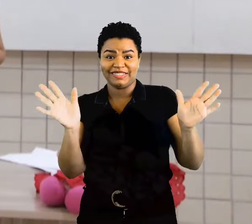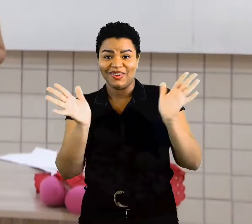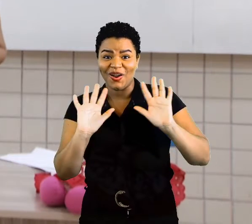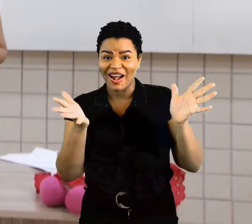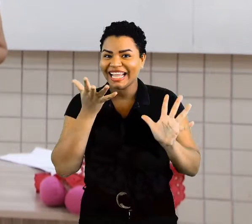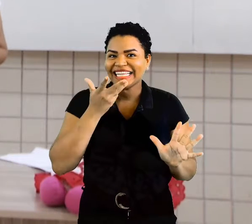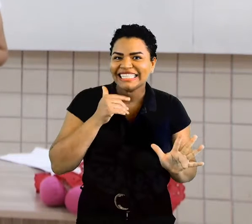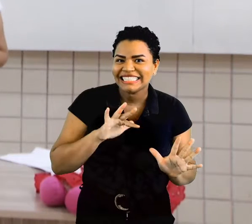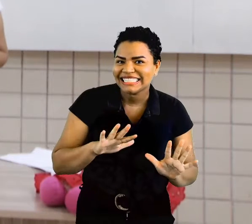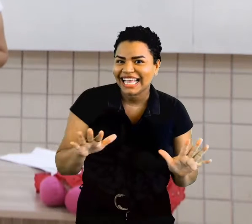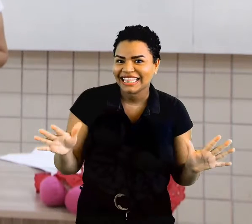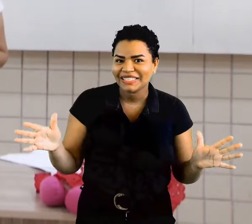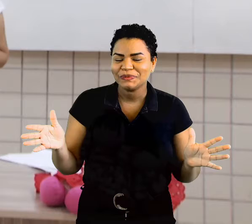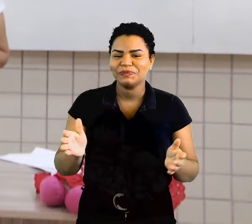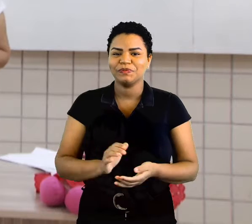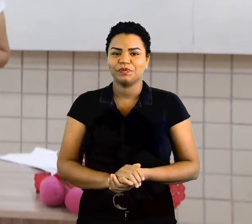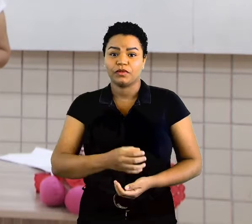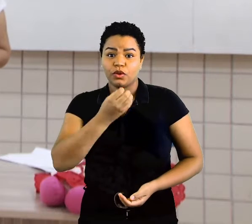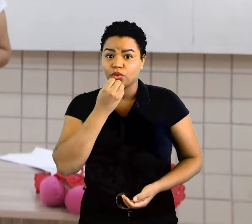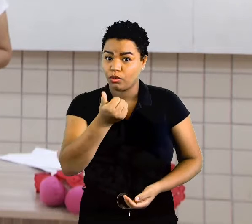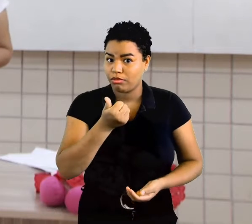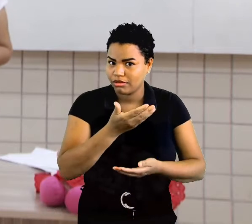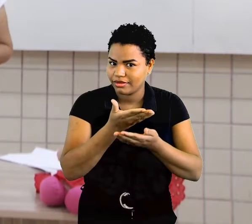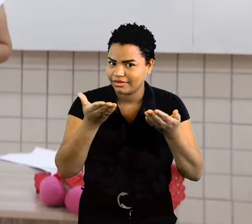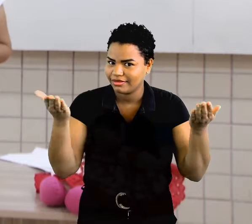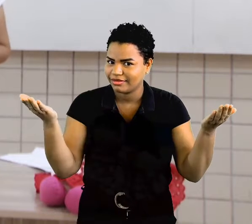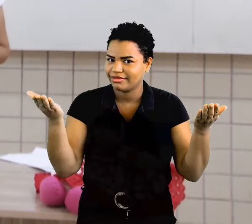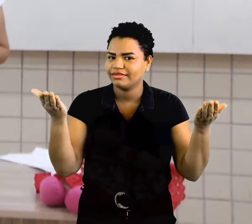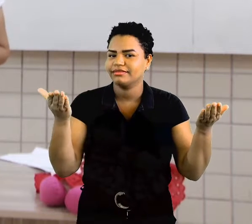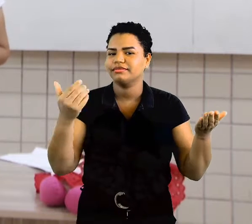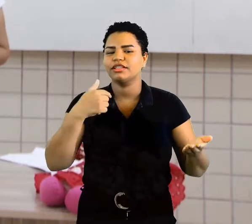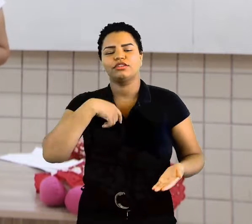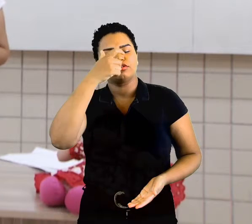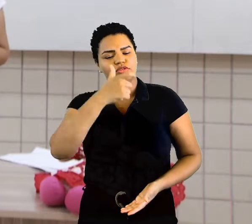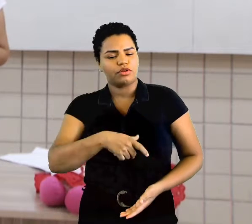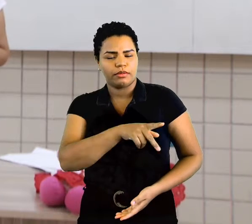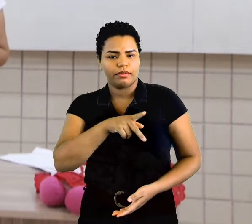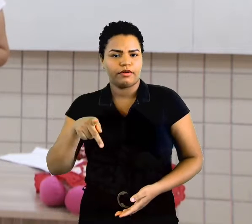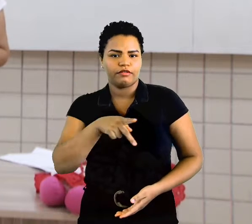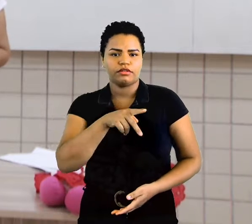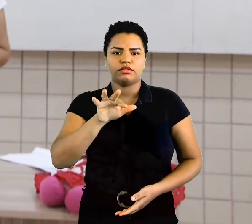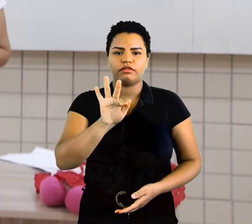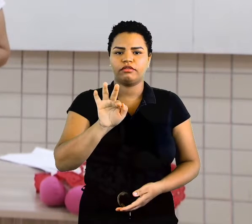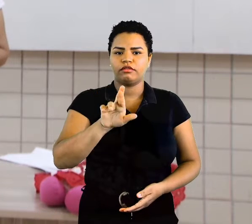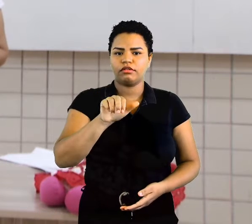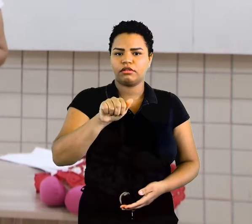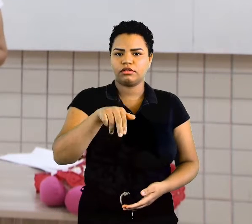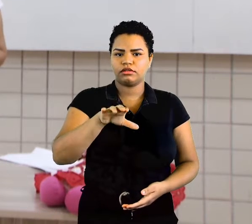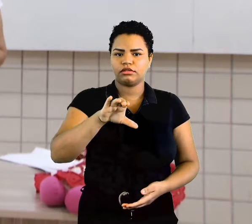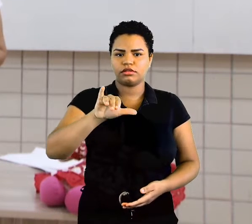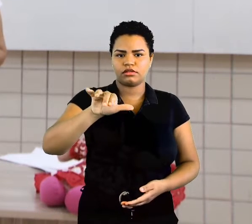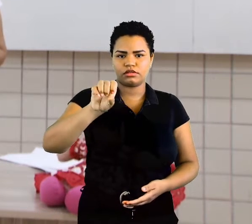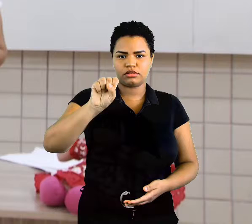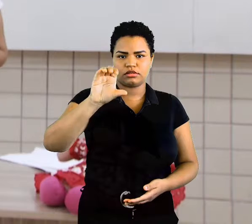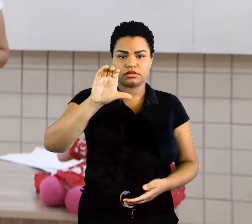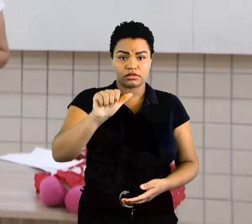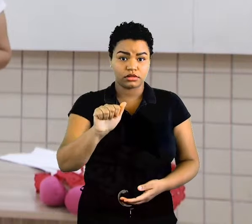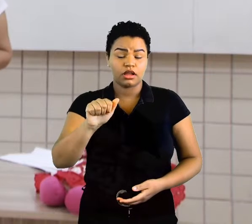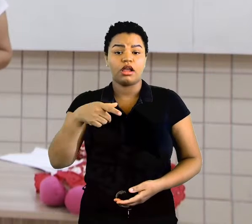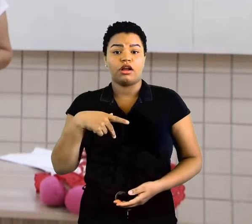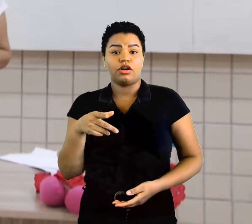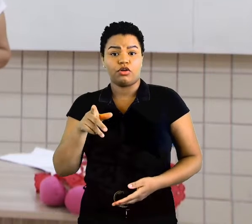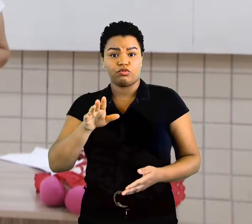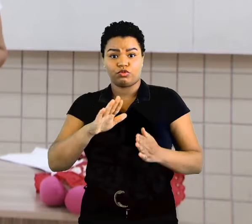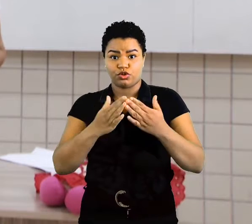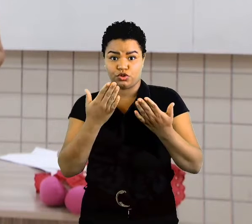convidadas. Tudo bem com vocês? Eu sou a professora Francisca Neri, eu atuo na Escola Olga Benário e nós estamos